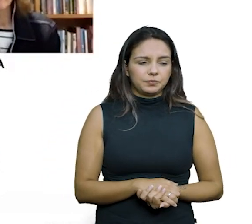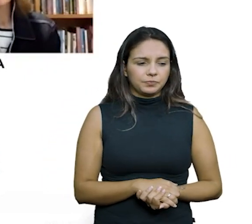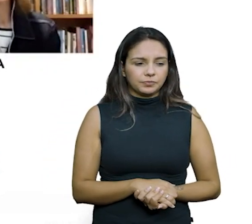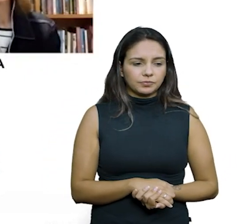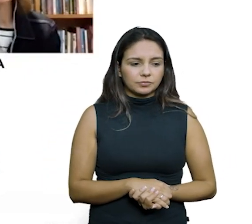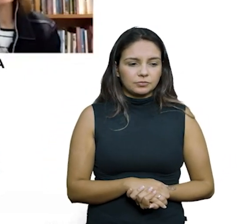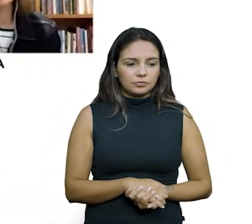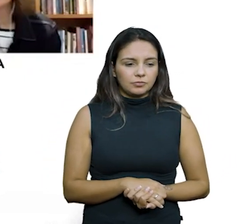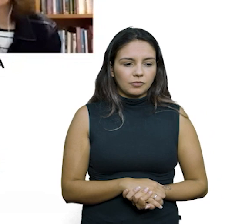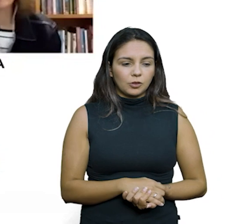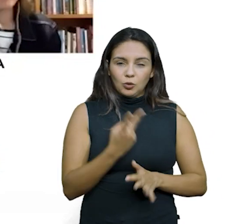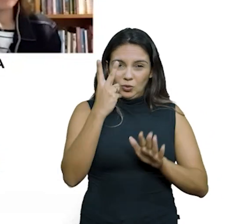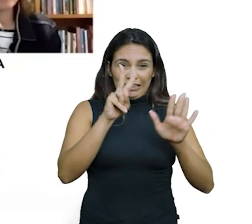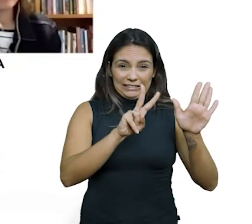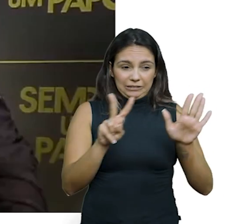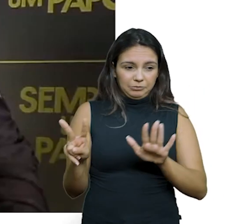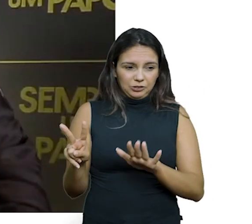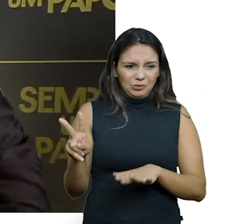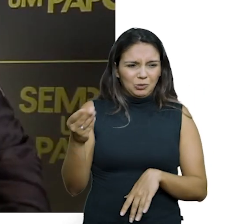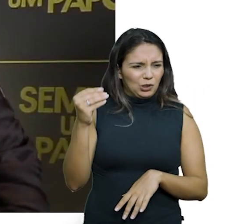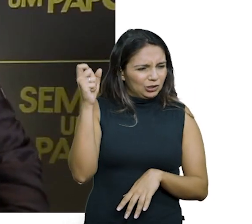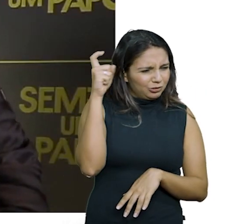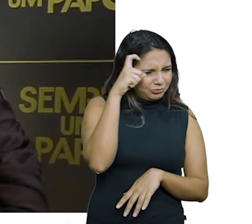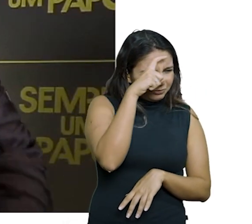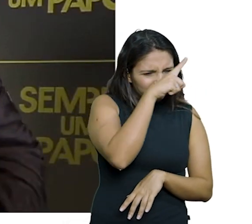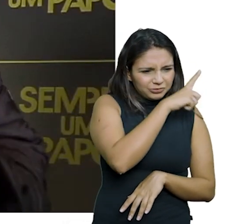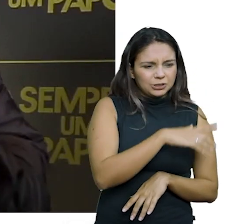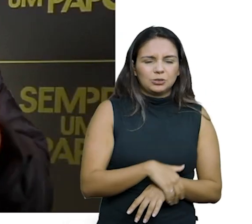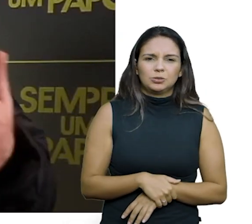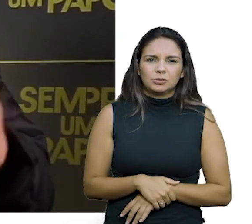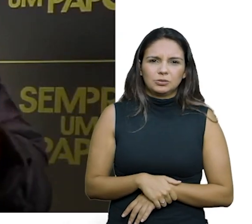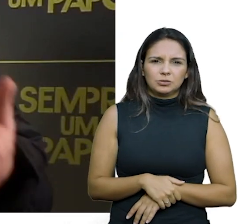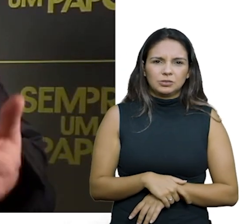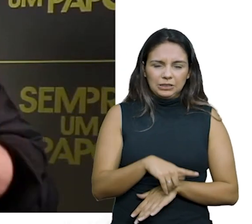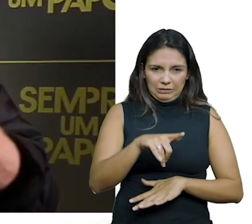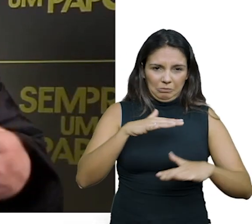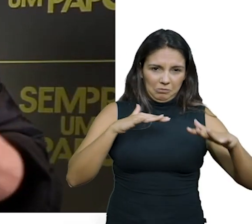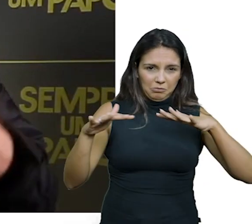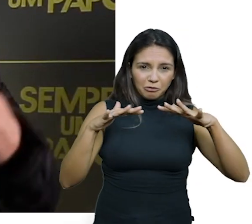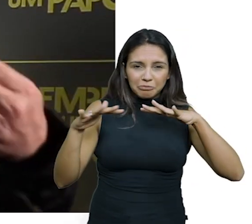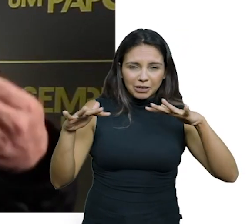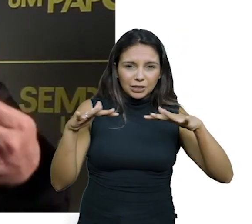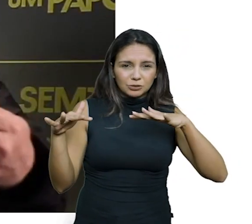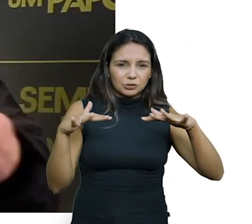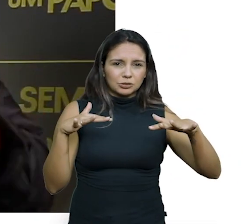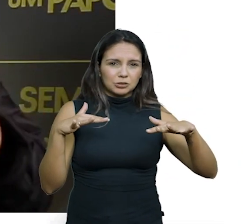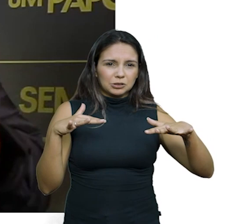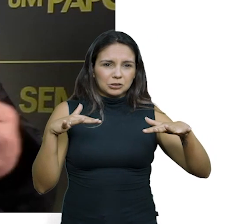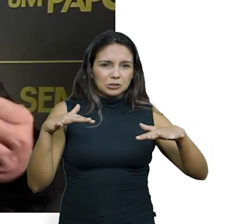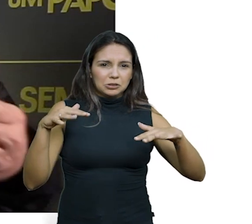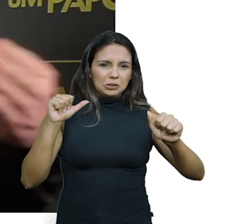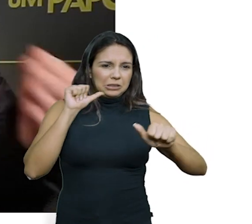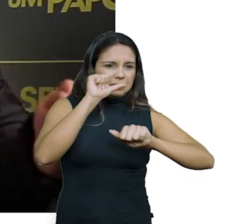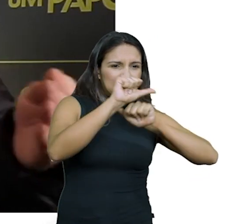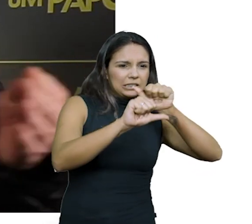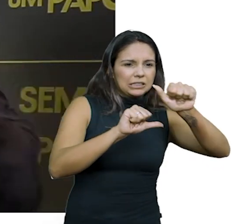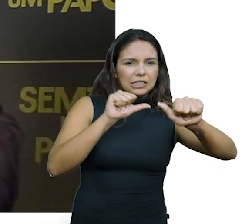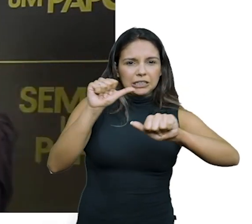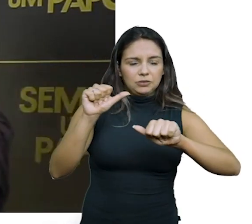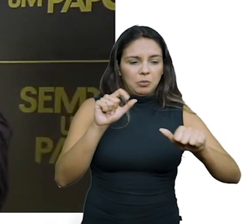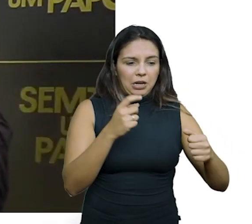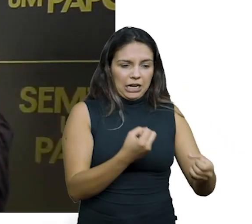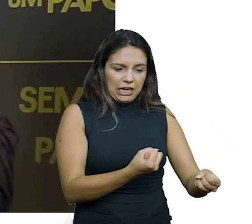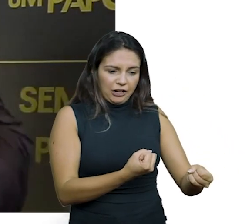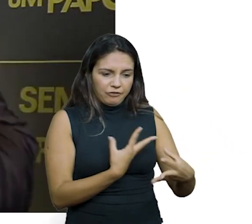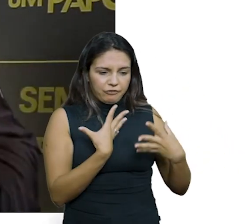Não. Teve umas 2 semanas que foi difícil, porque também esse movimento de transformar a informação